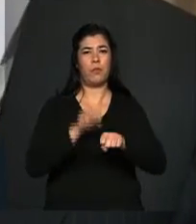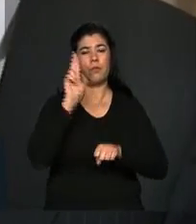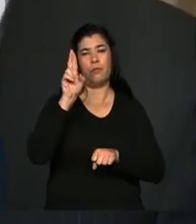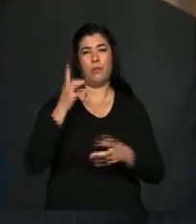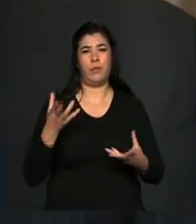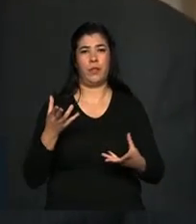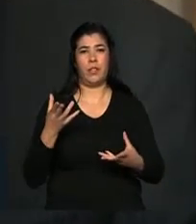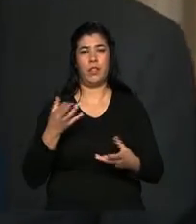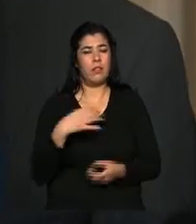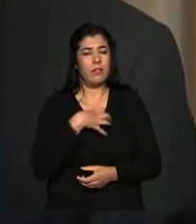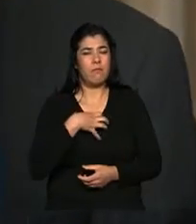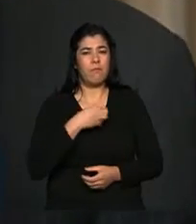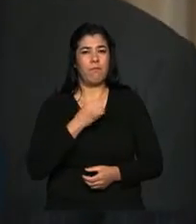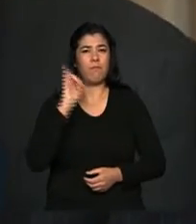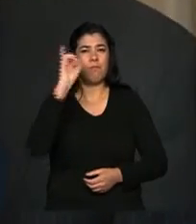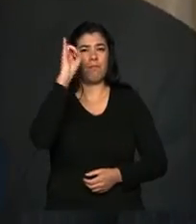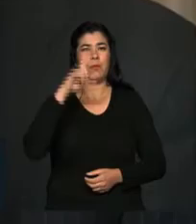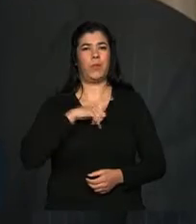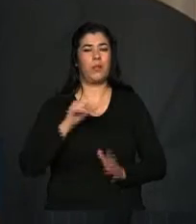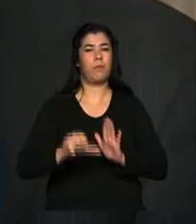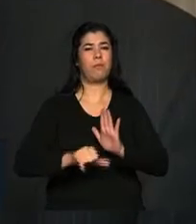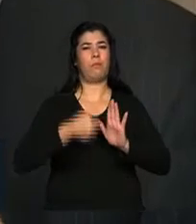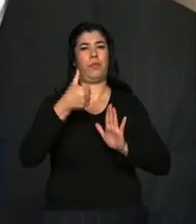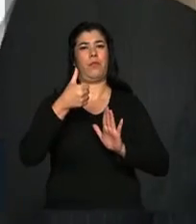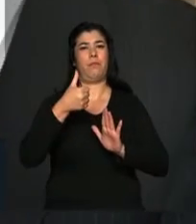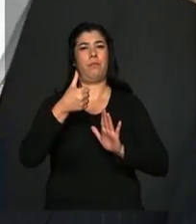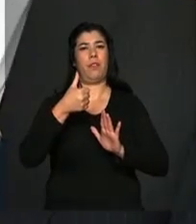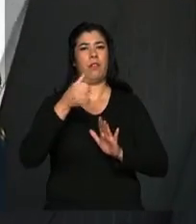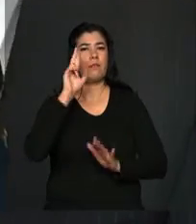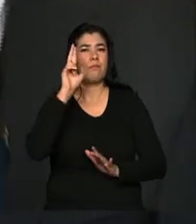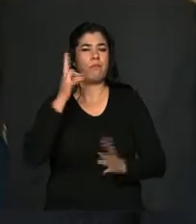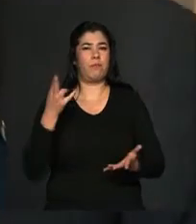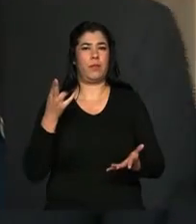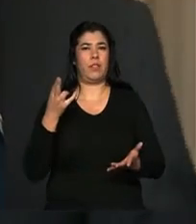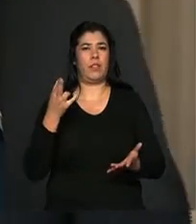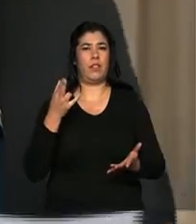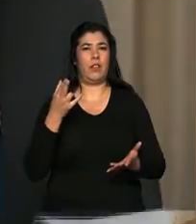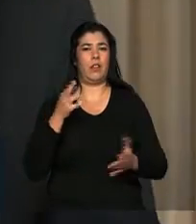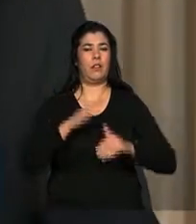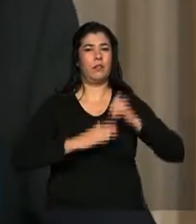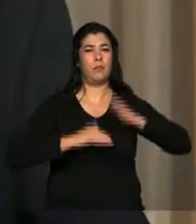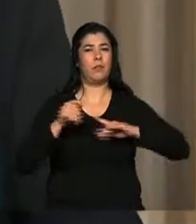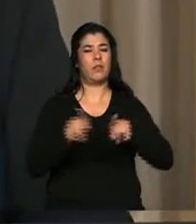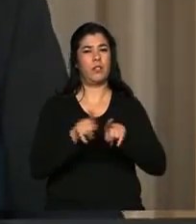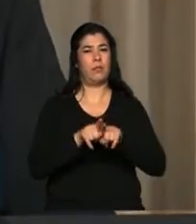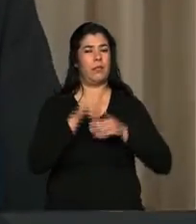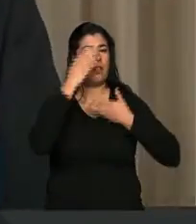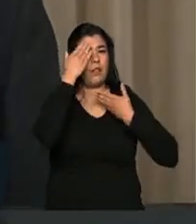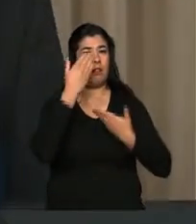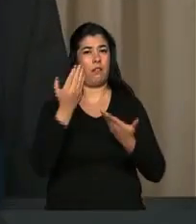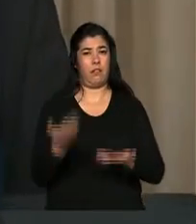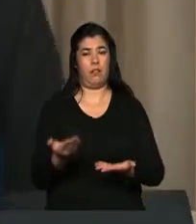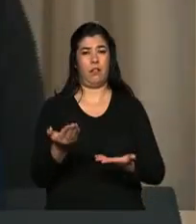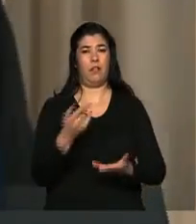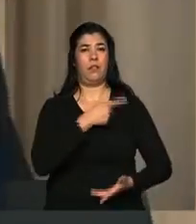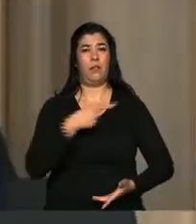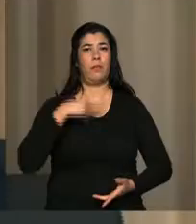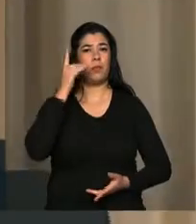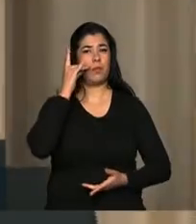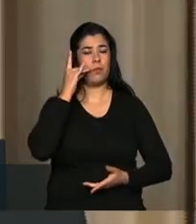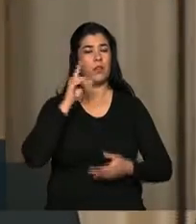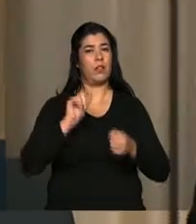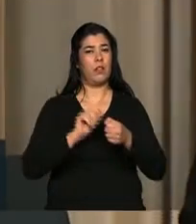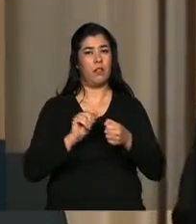ser anfitriões desta líder. Nós somos agradecidos por tudo que a senhora tem feito